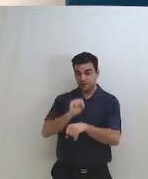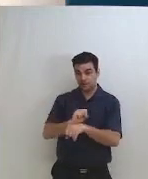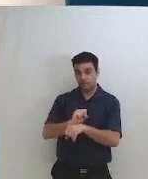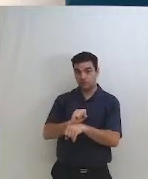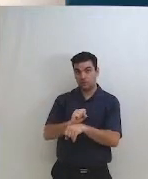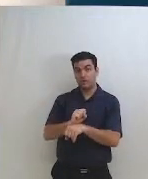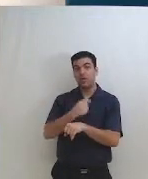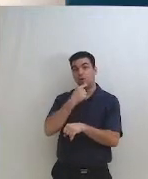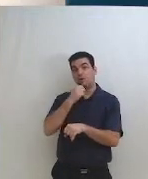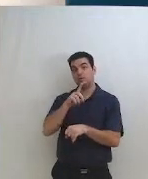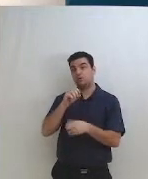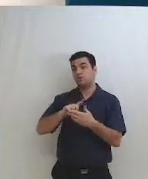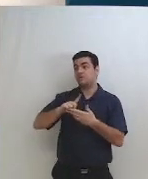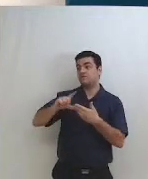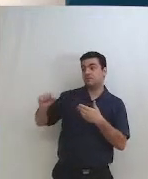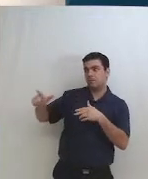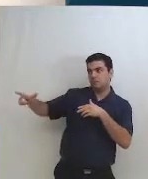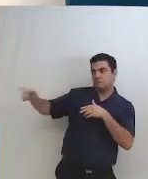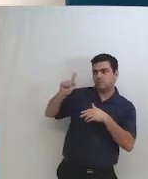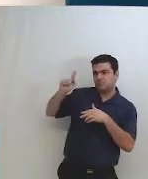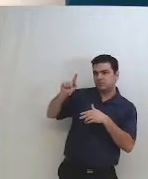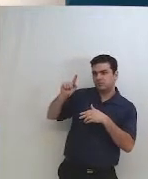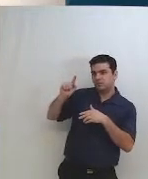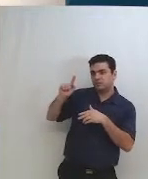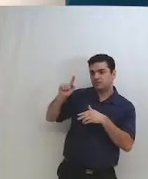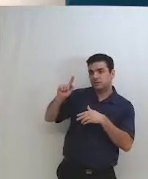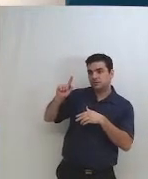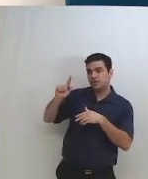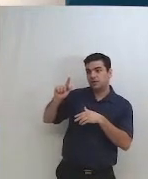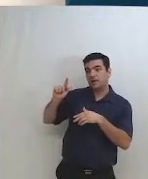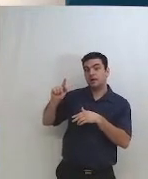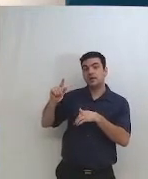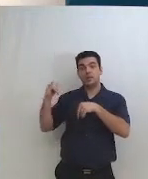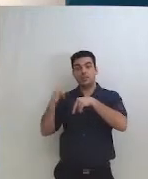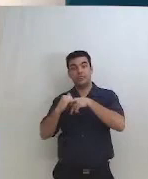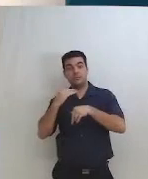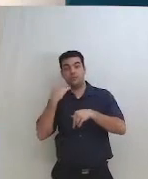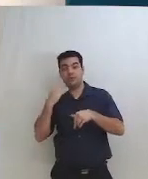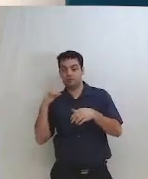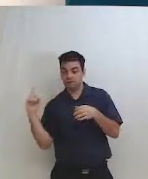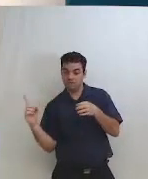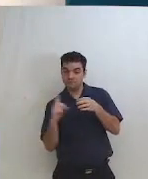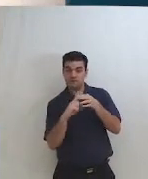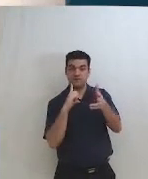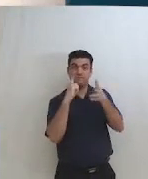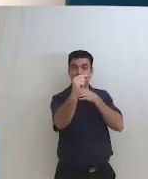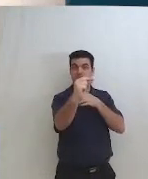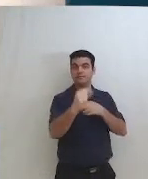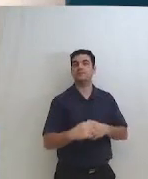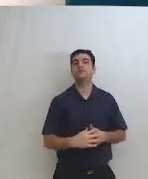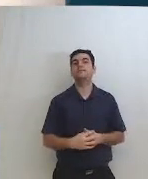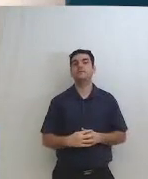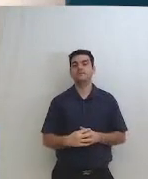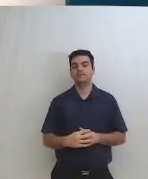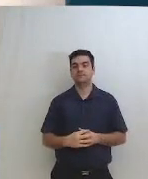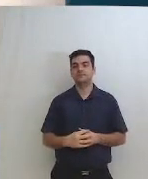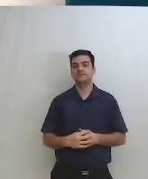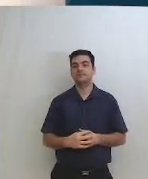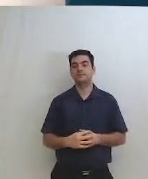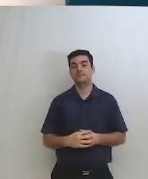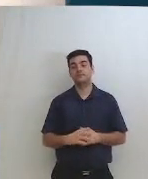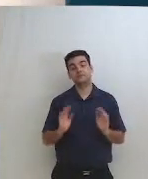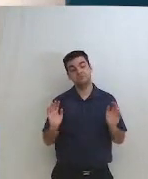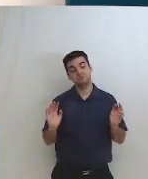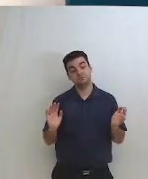atira, faz a vítima, Caio, e morre, e eles continuam.